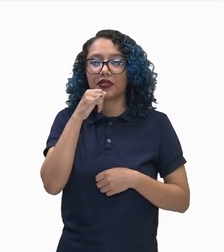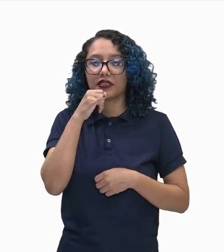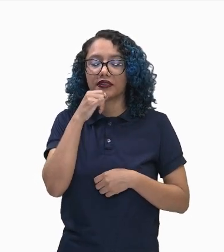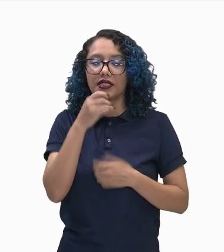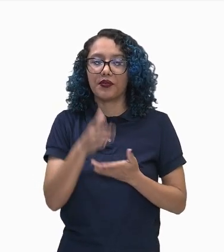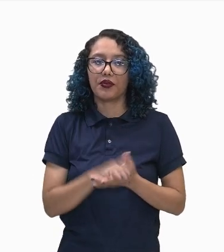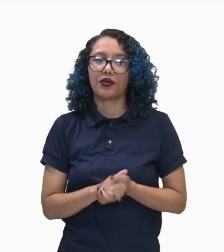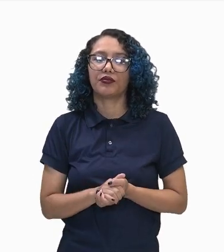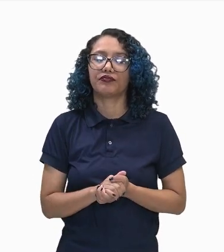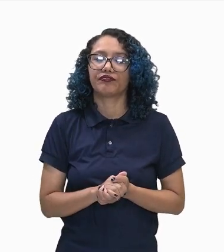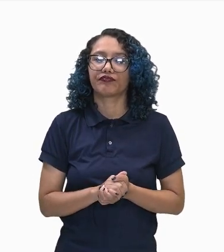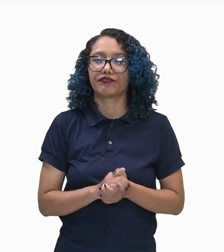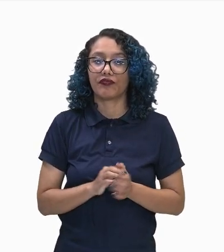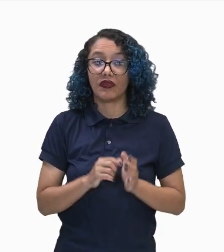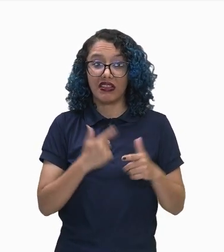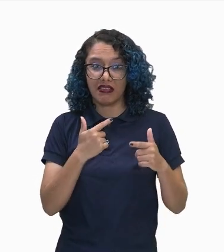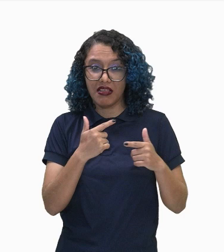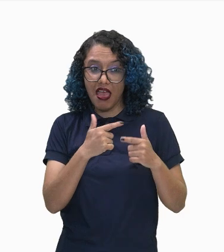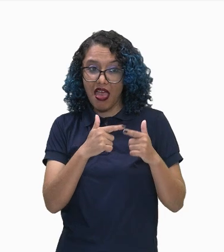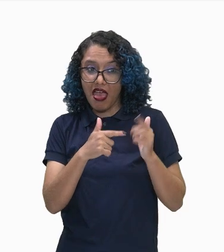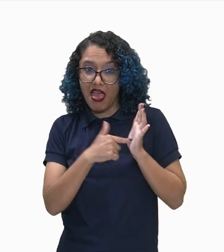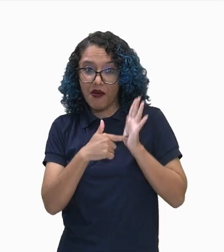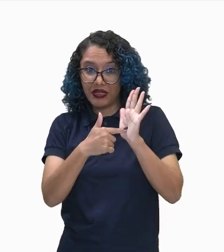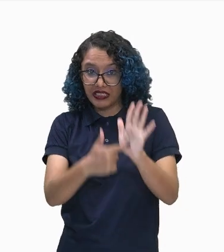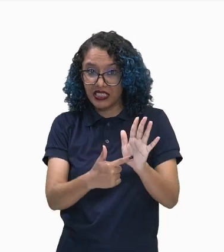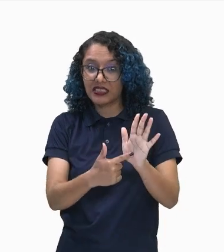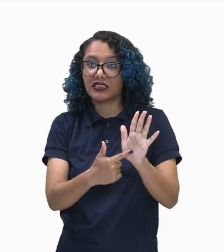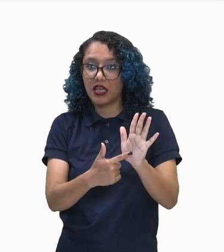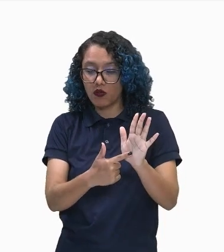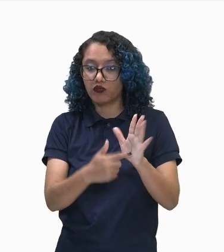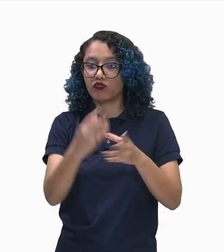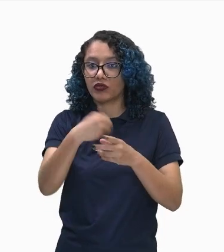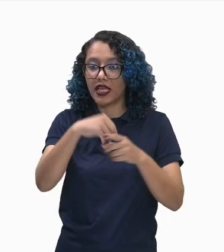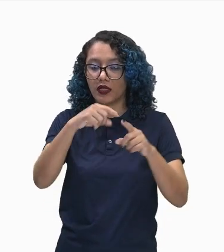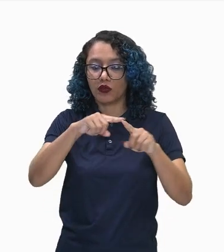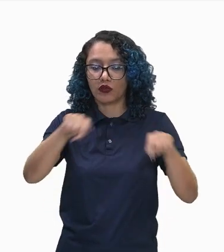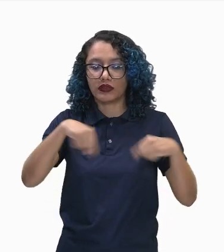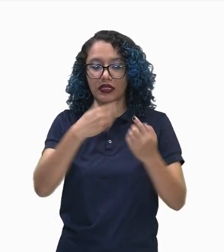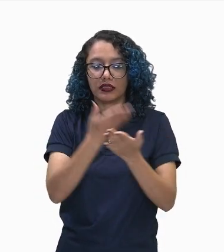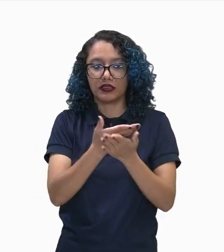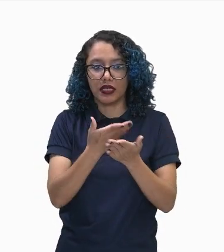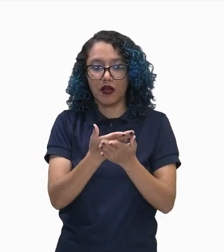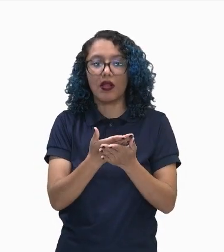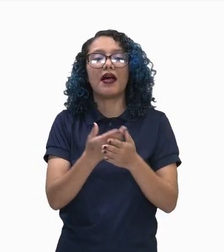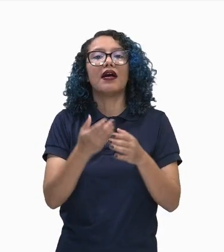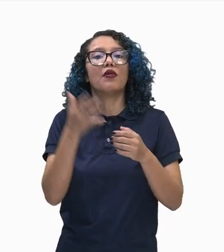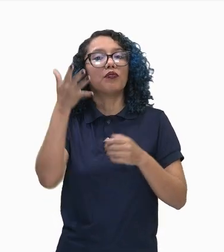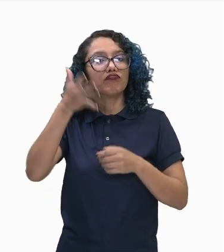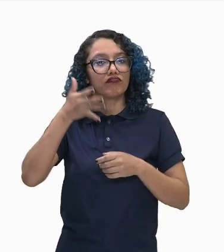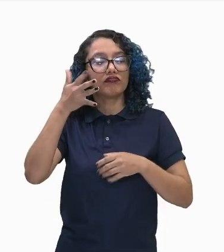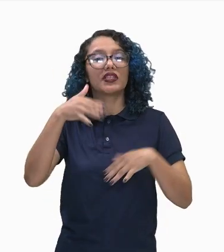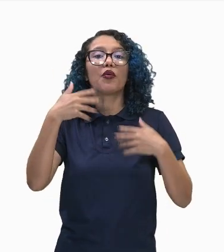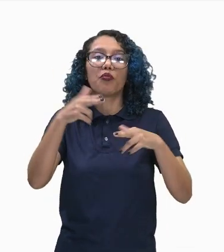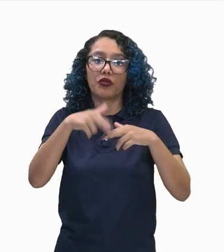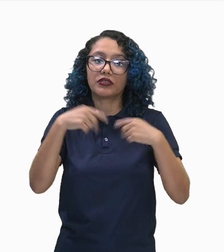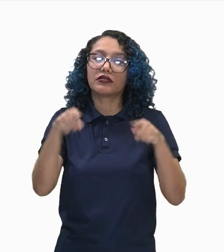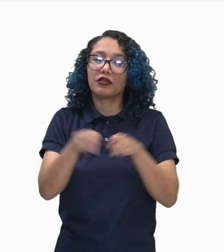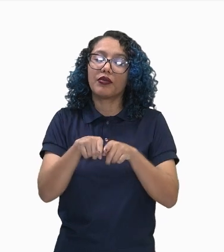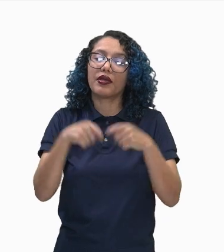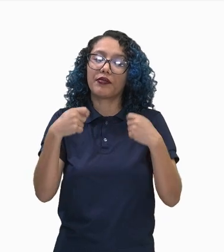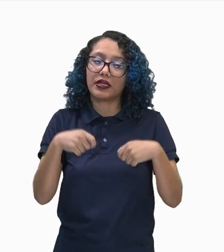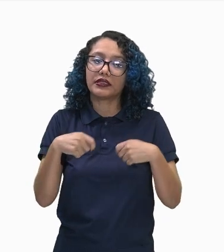aula, eu tenho que usar, uma linguagem oral e eu preciso usar a norma culta da língua. Em ambos os